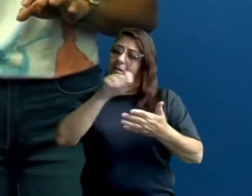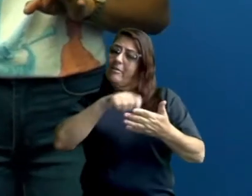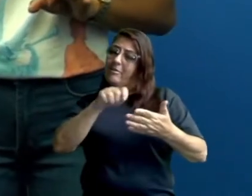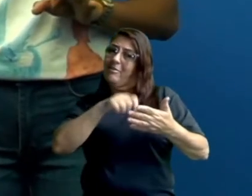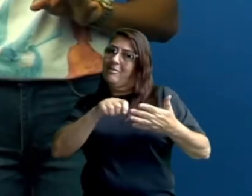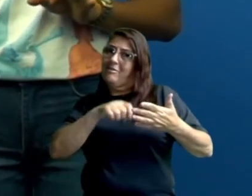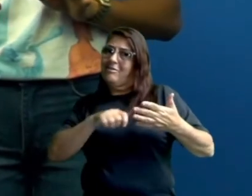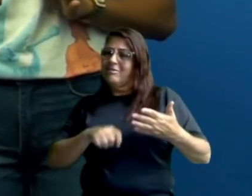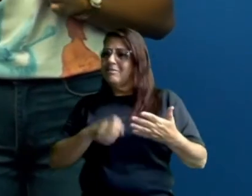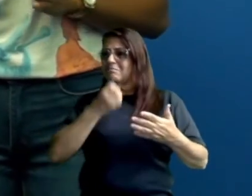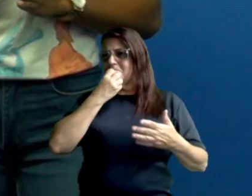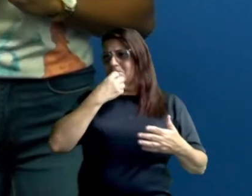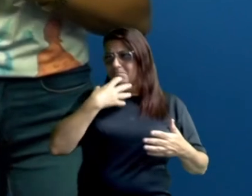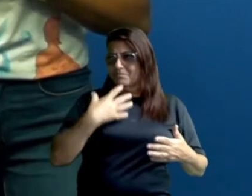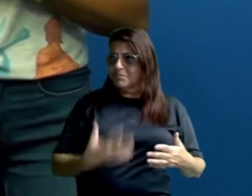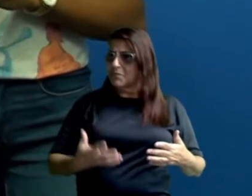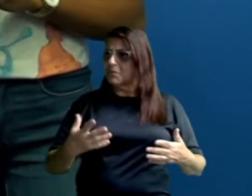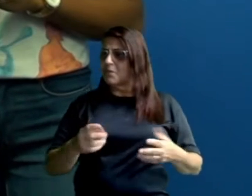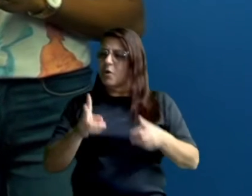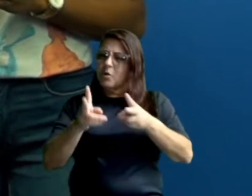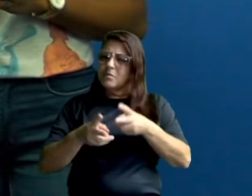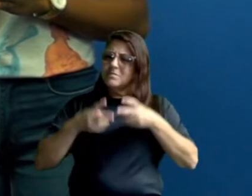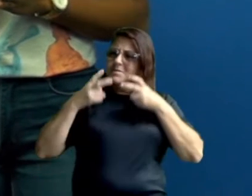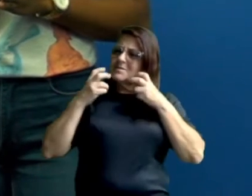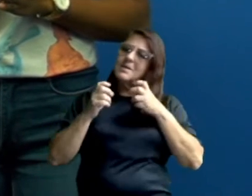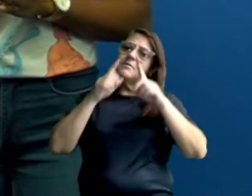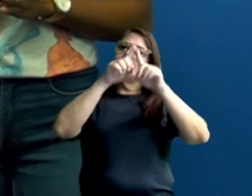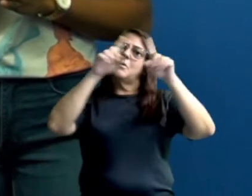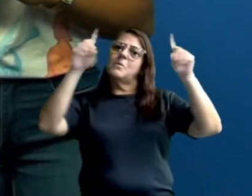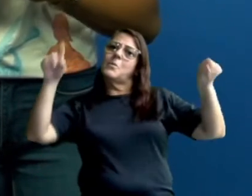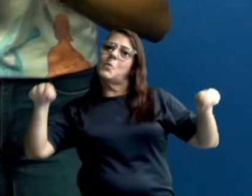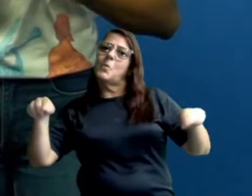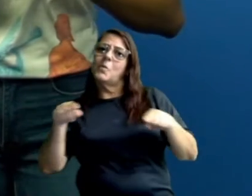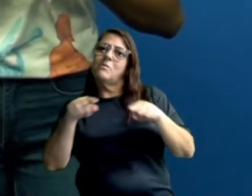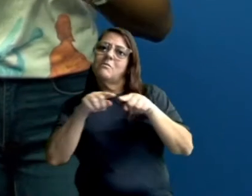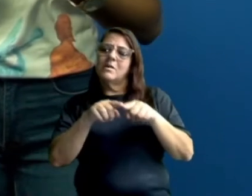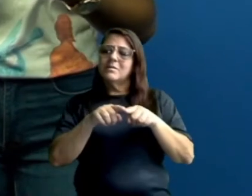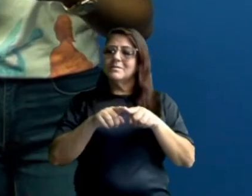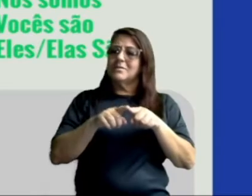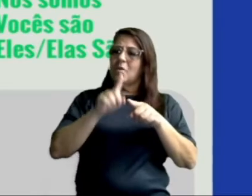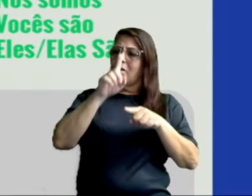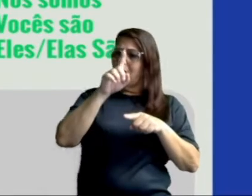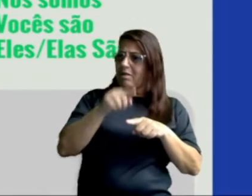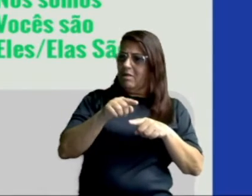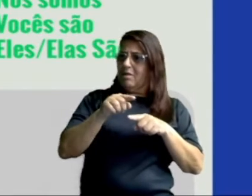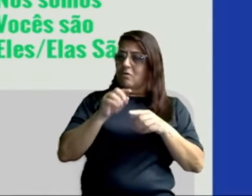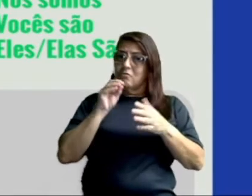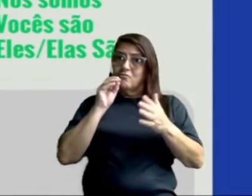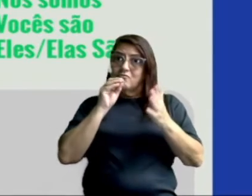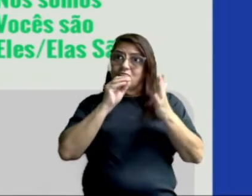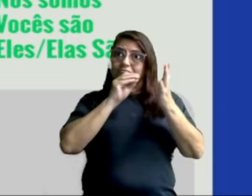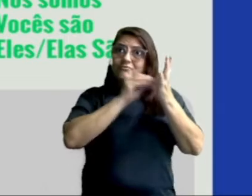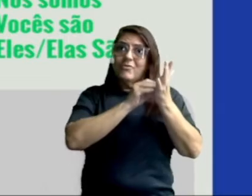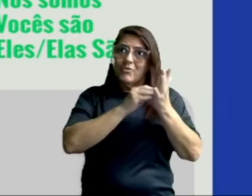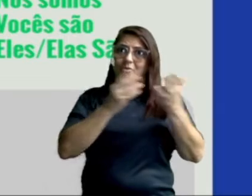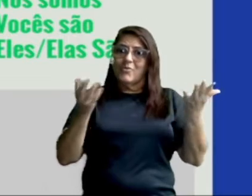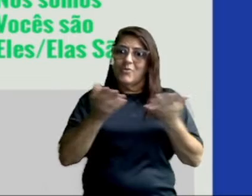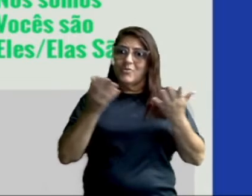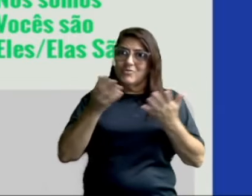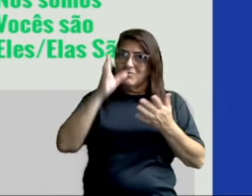anotações. Bom, observa bem esse quadrinho, porque é exatamente esse o foco que vocês terão